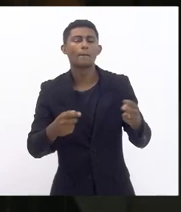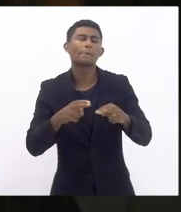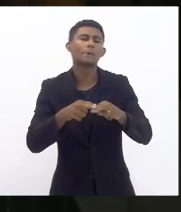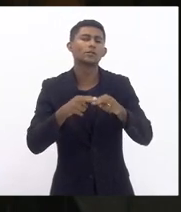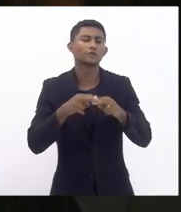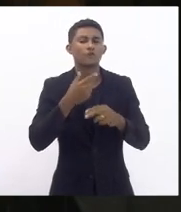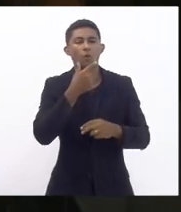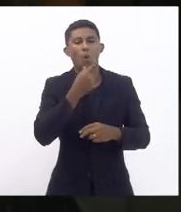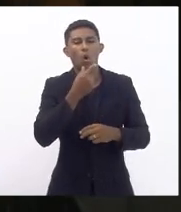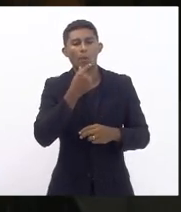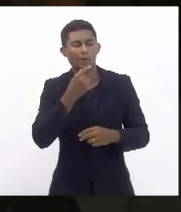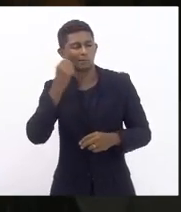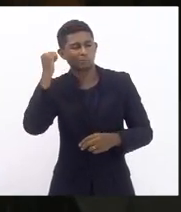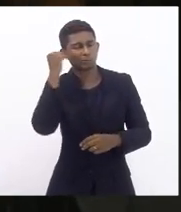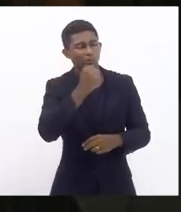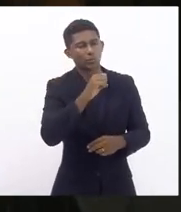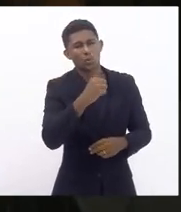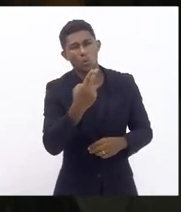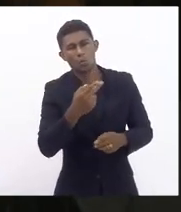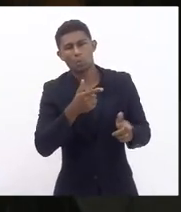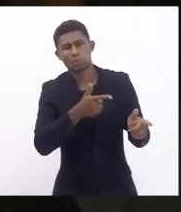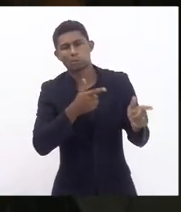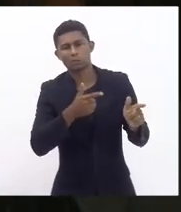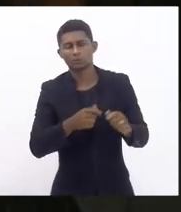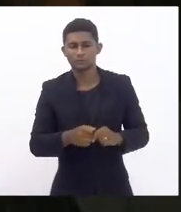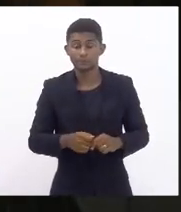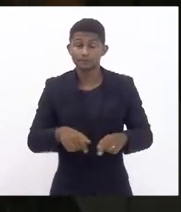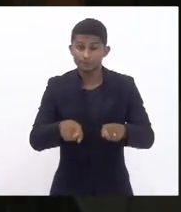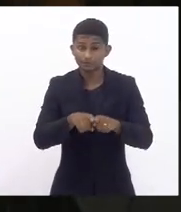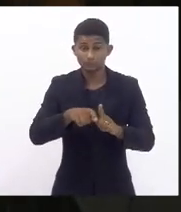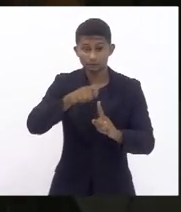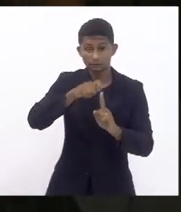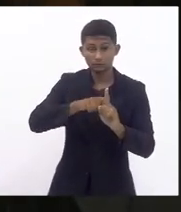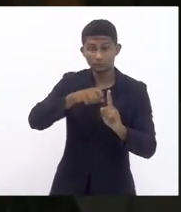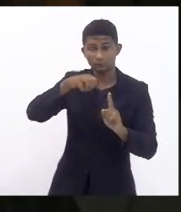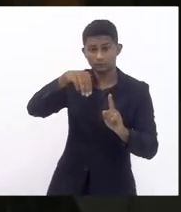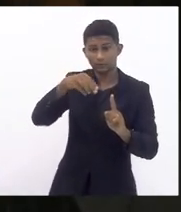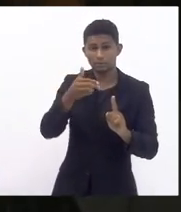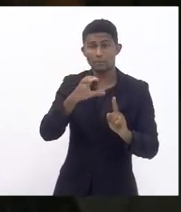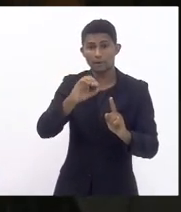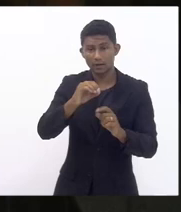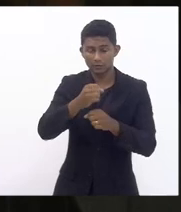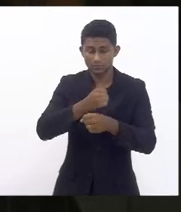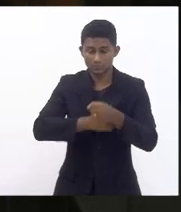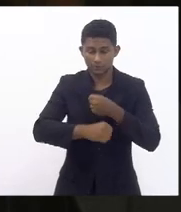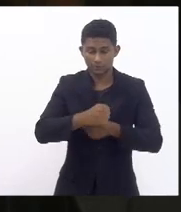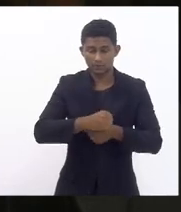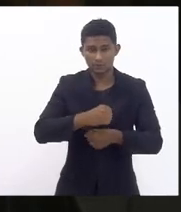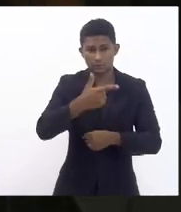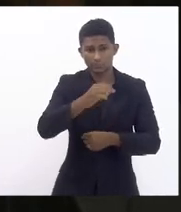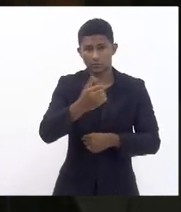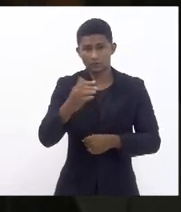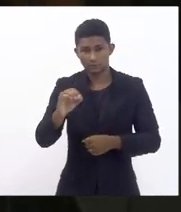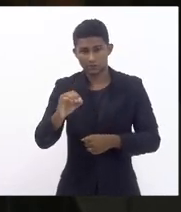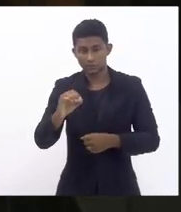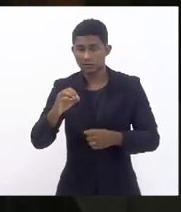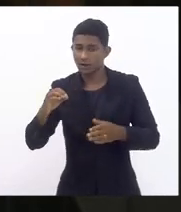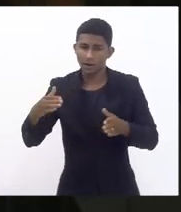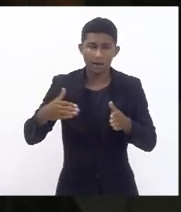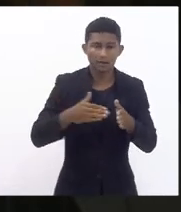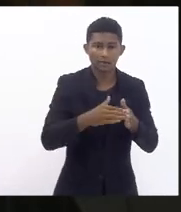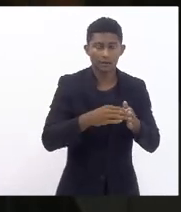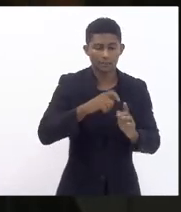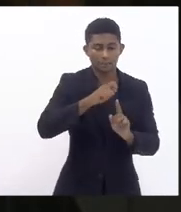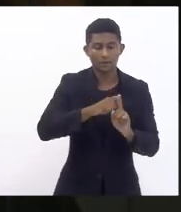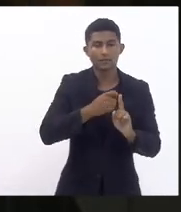números de 20, de março de 20, marco inicial da pandemia no Brasil, até dezembro de